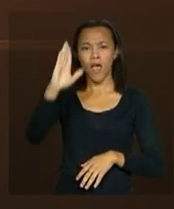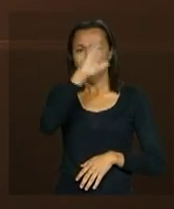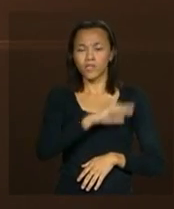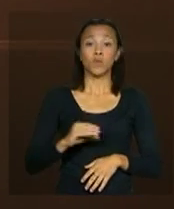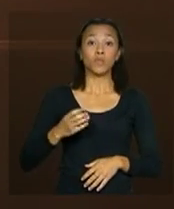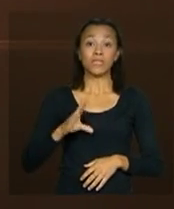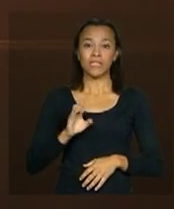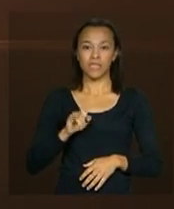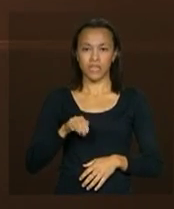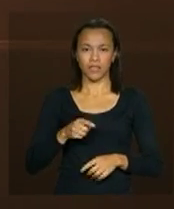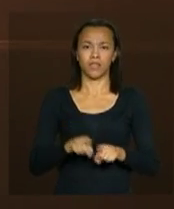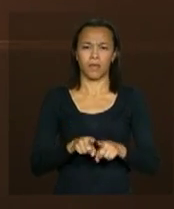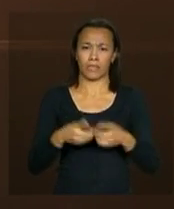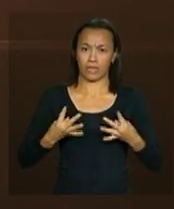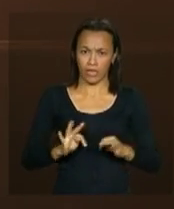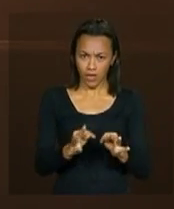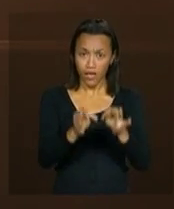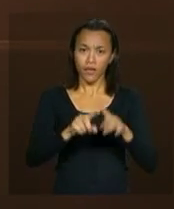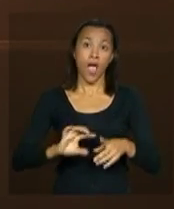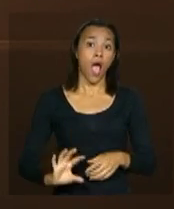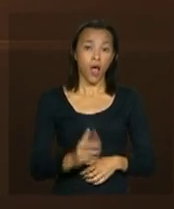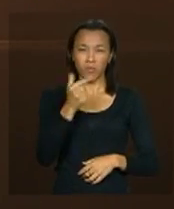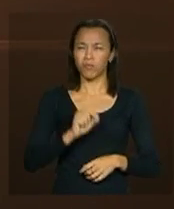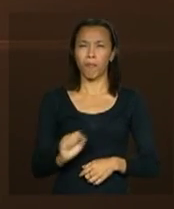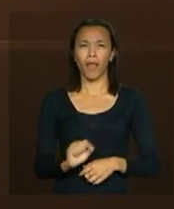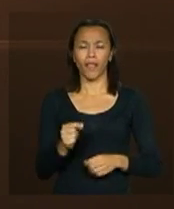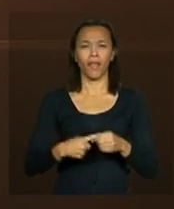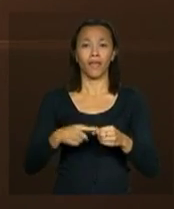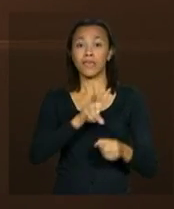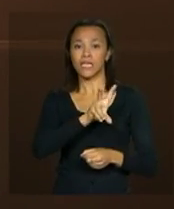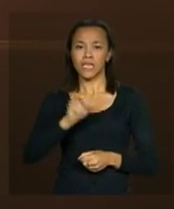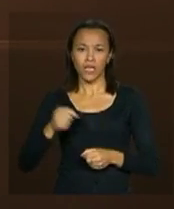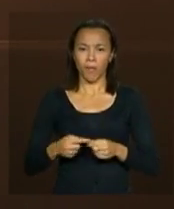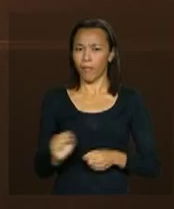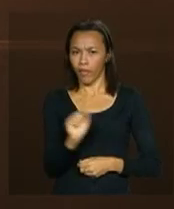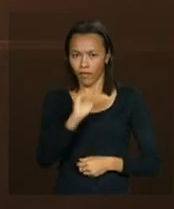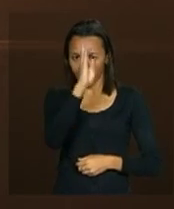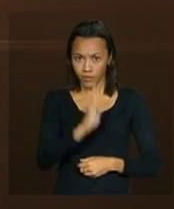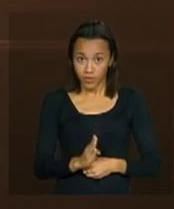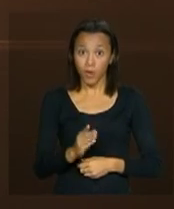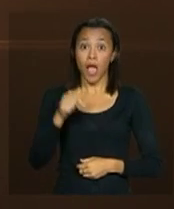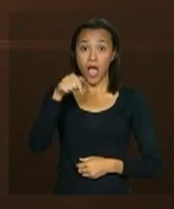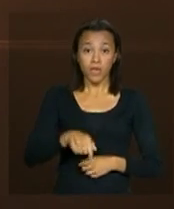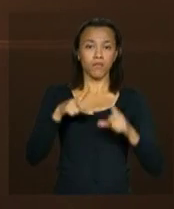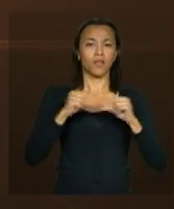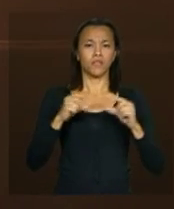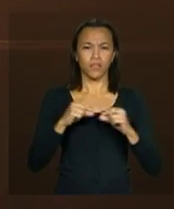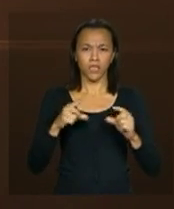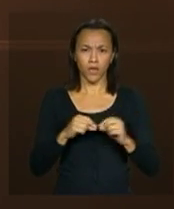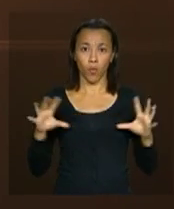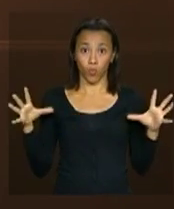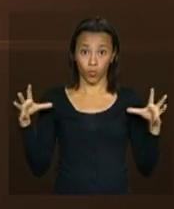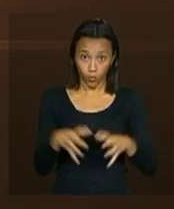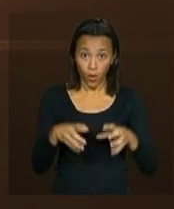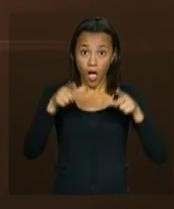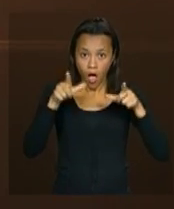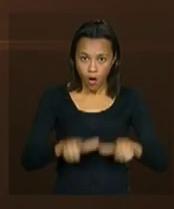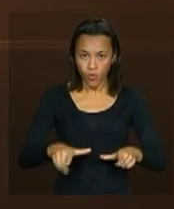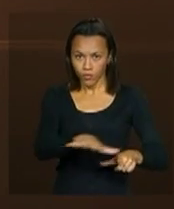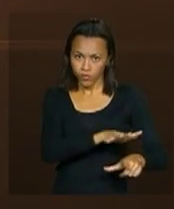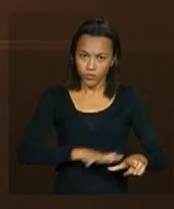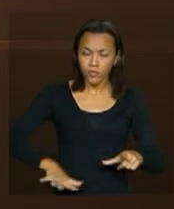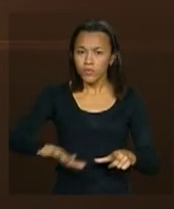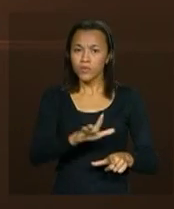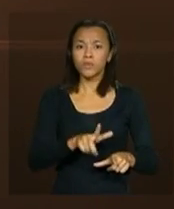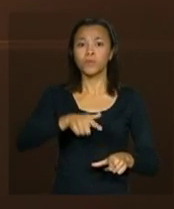e Tecnologia, que é realizada em mais de 500 municípios. Em Brasília, o evento se concentra no pavilhão